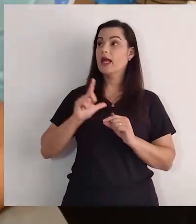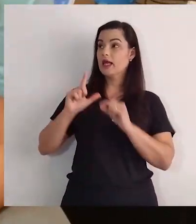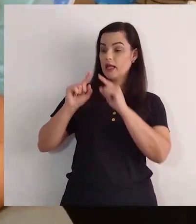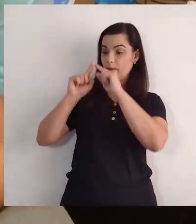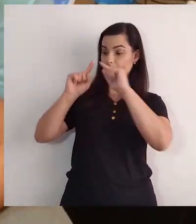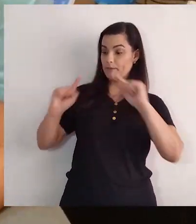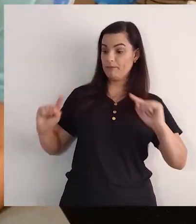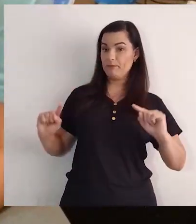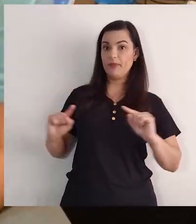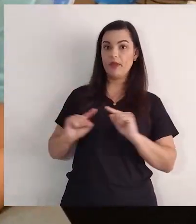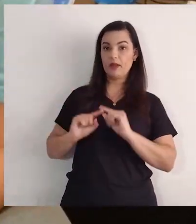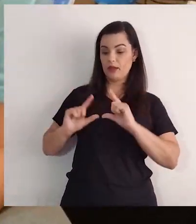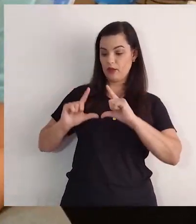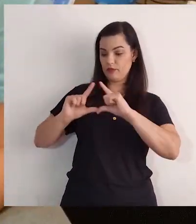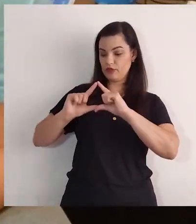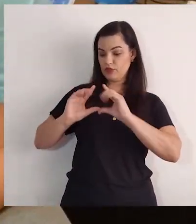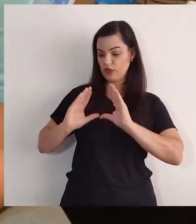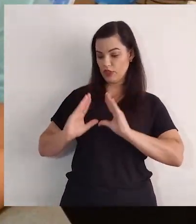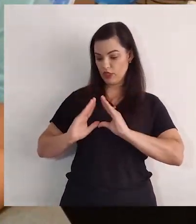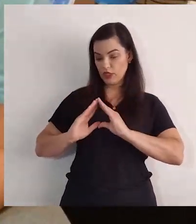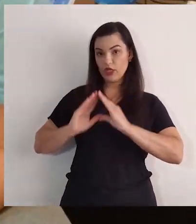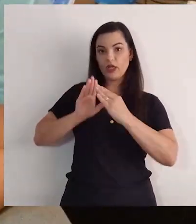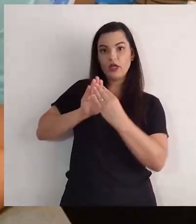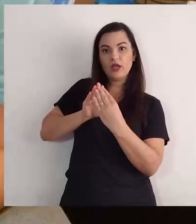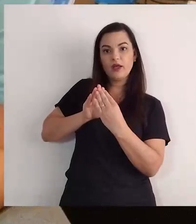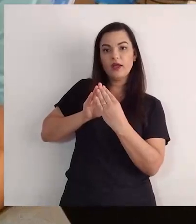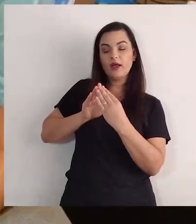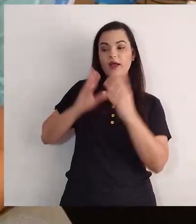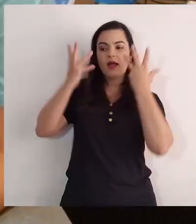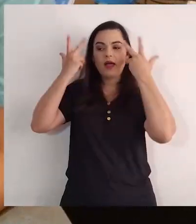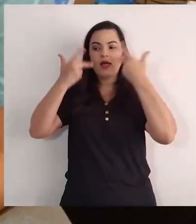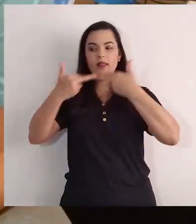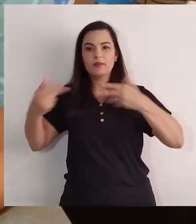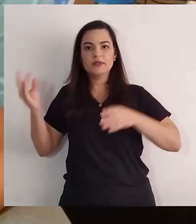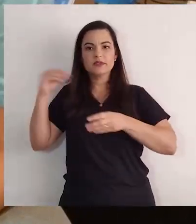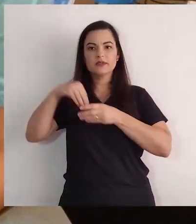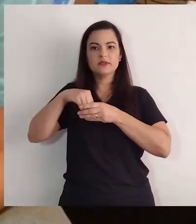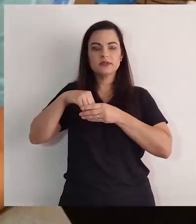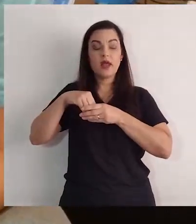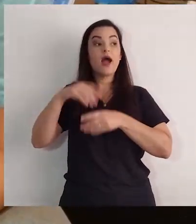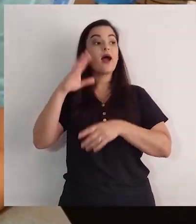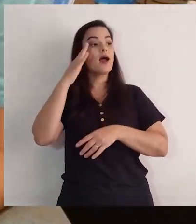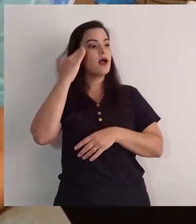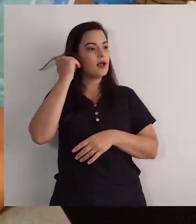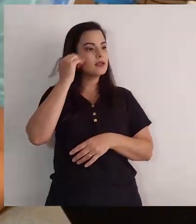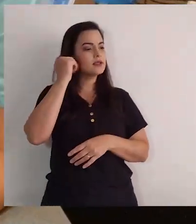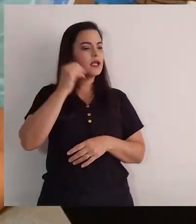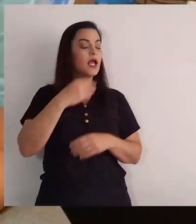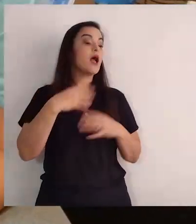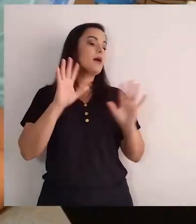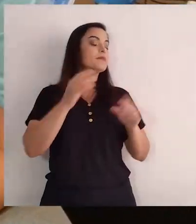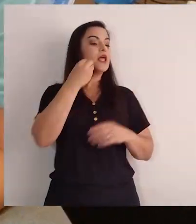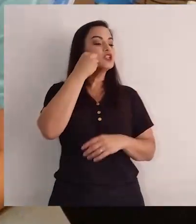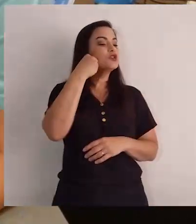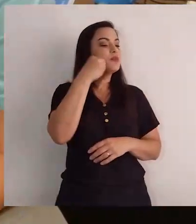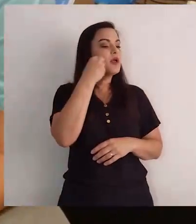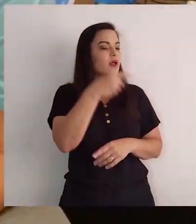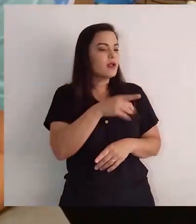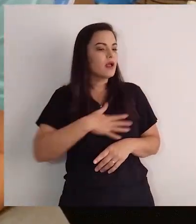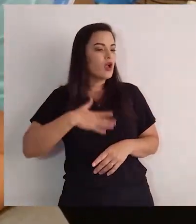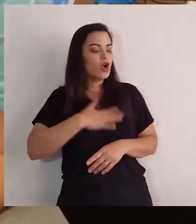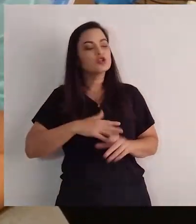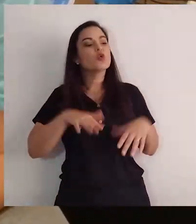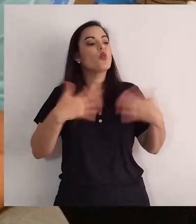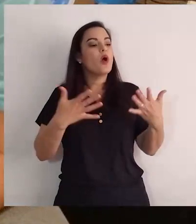com os animais. Ah, a da pirâmide com os animais? E aí, e a experiência? Teve alguma experiência? Sim. Que você gostou? Não, que